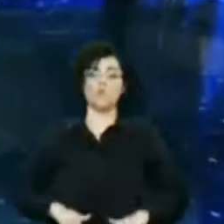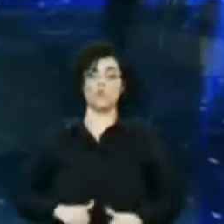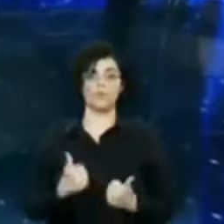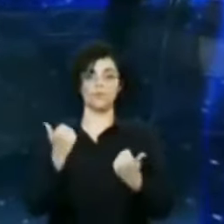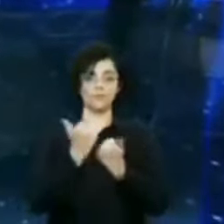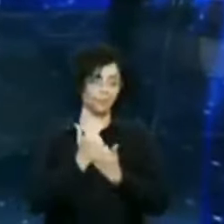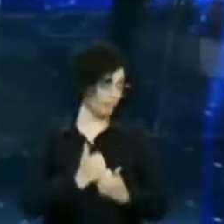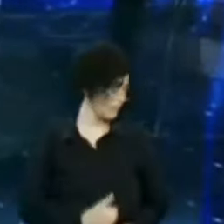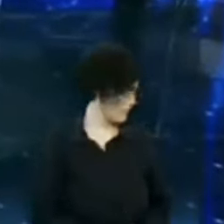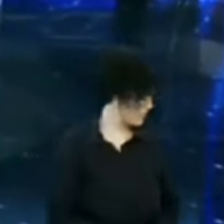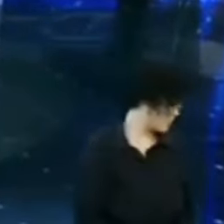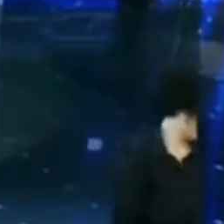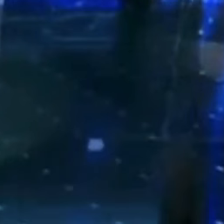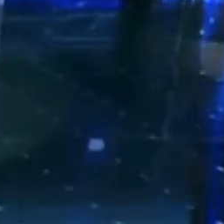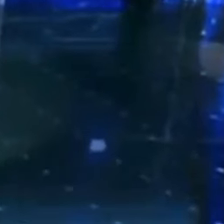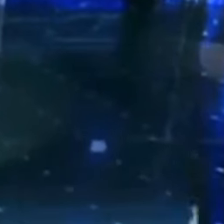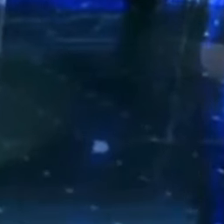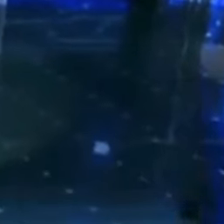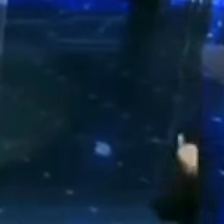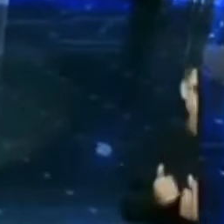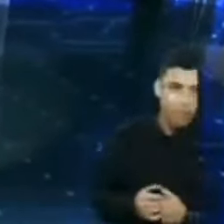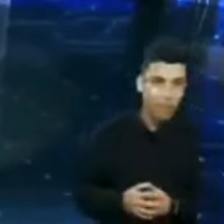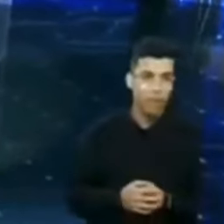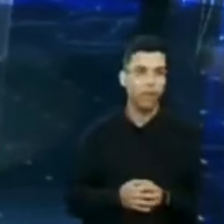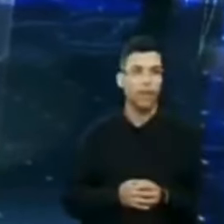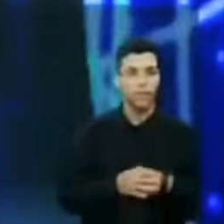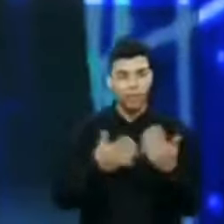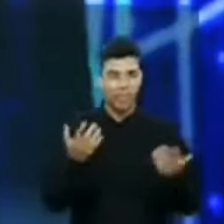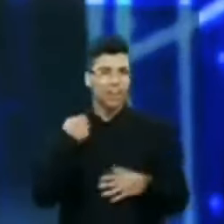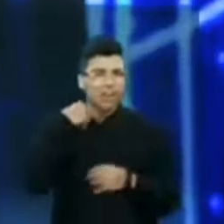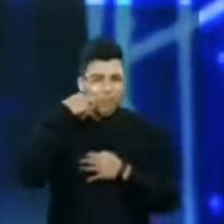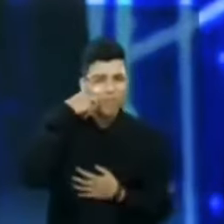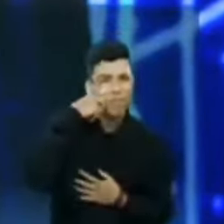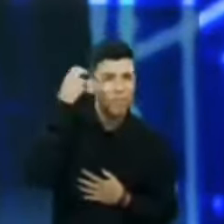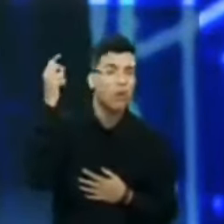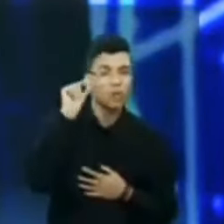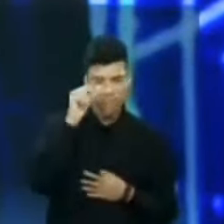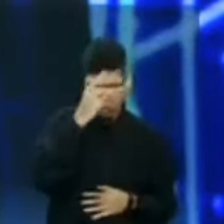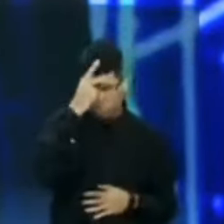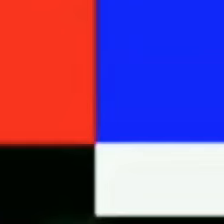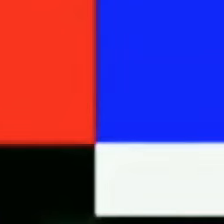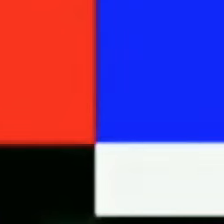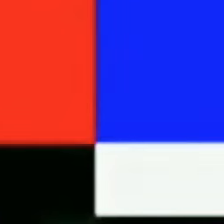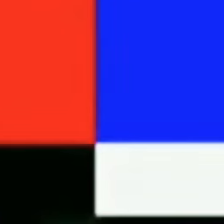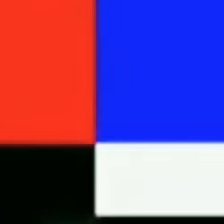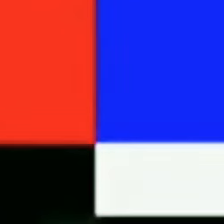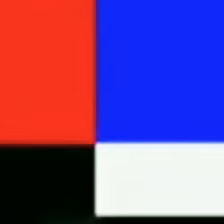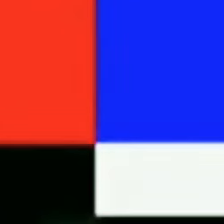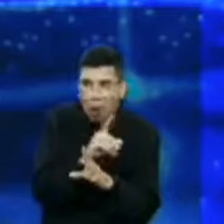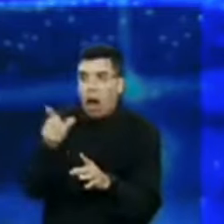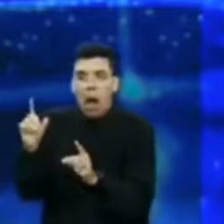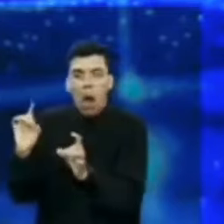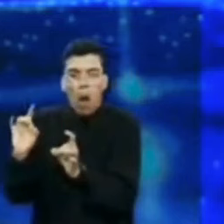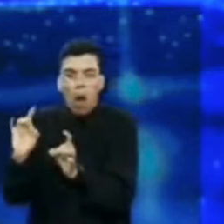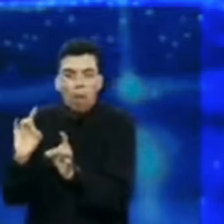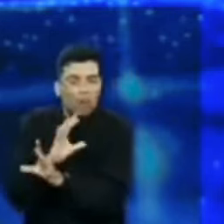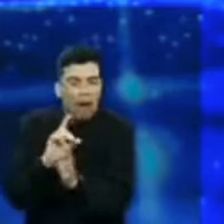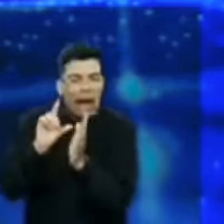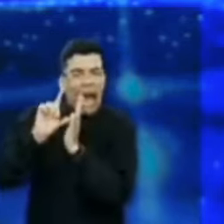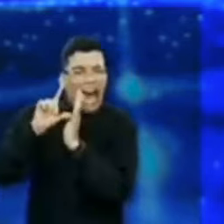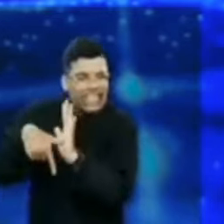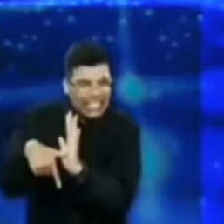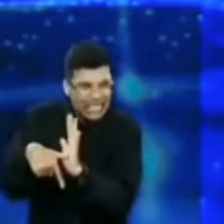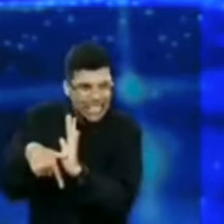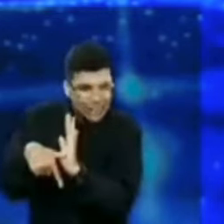há vergonha na verdade é você carregar nas costas a morte de 400 pessoas que Frei do